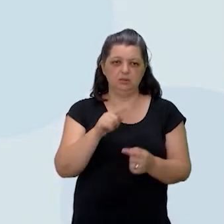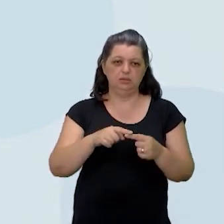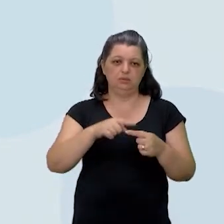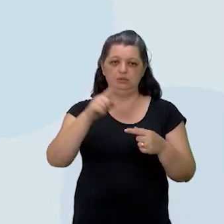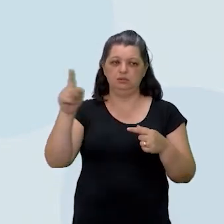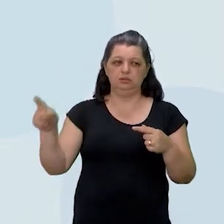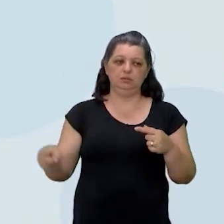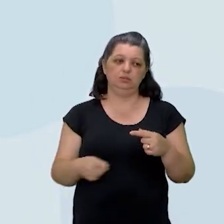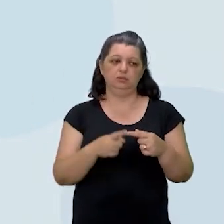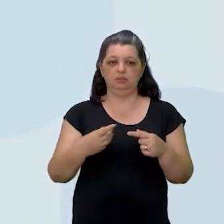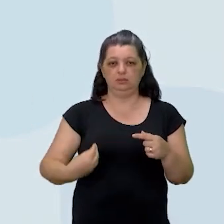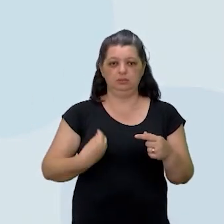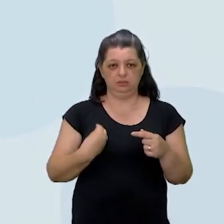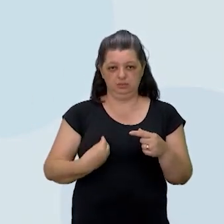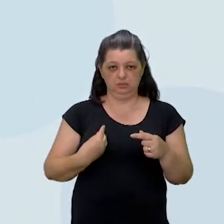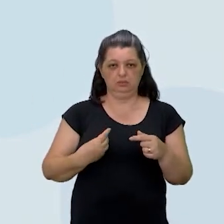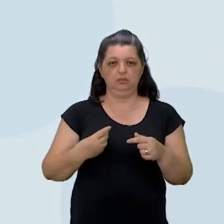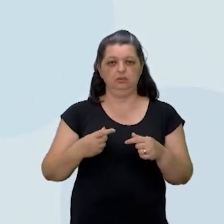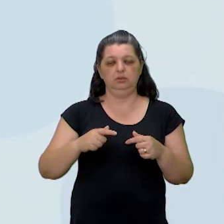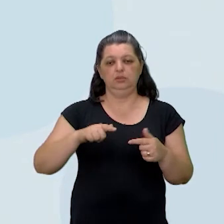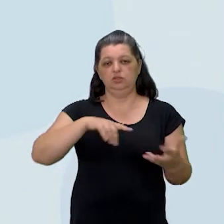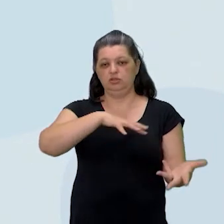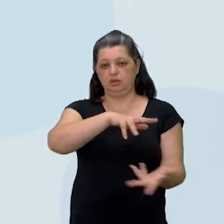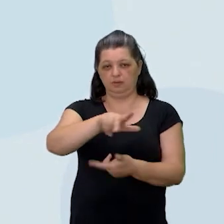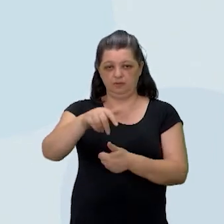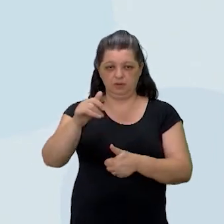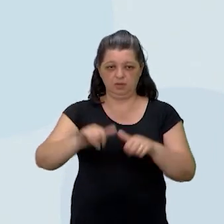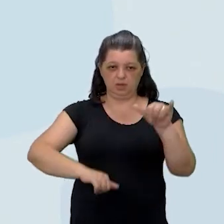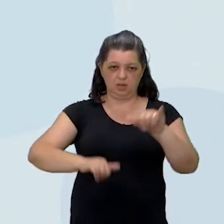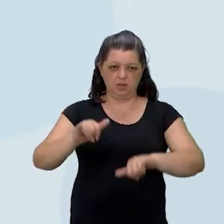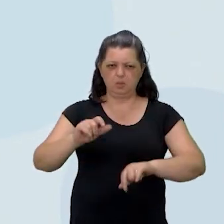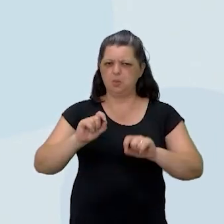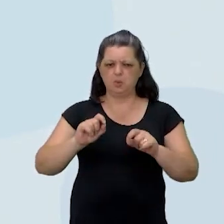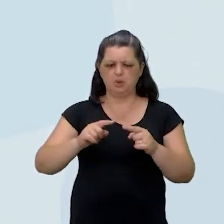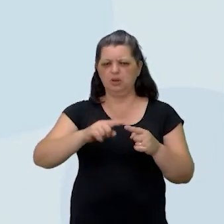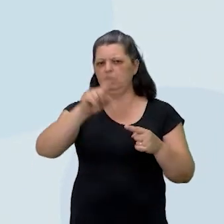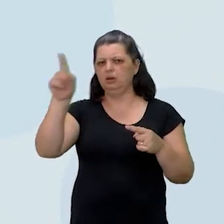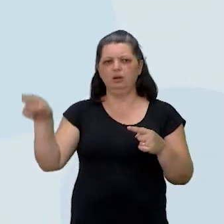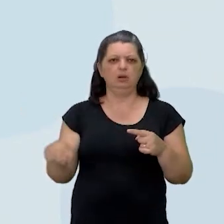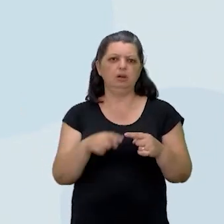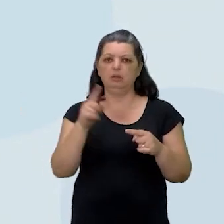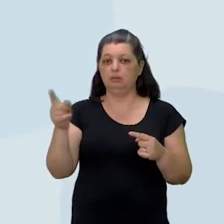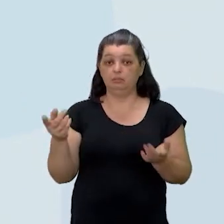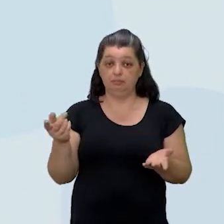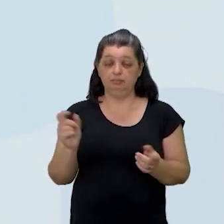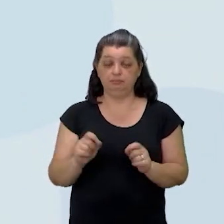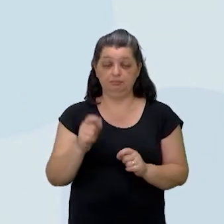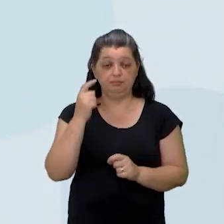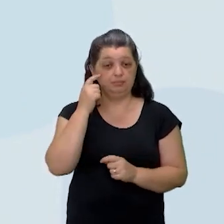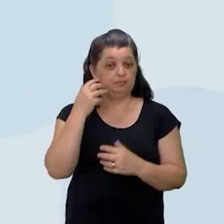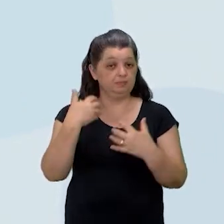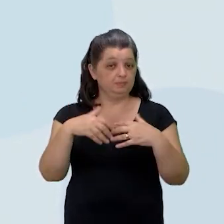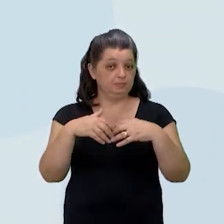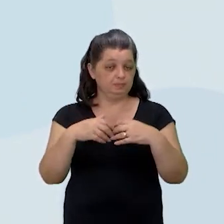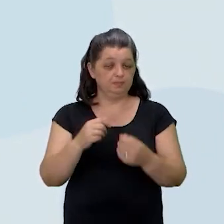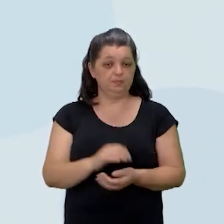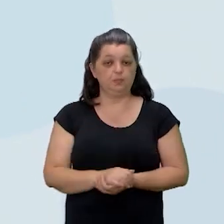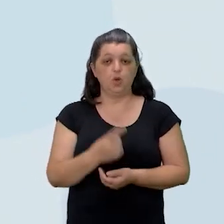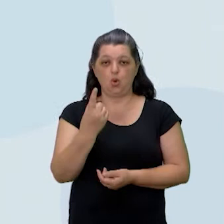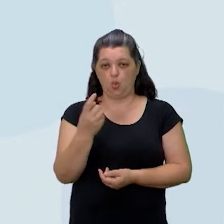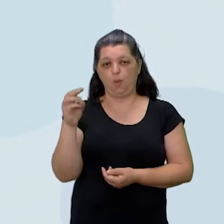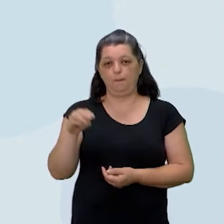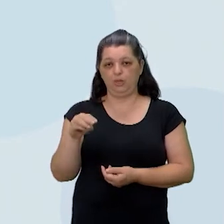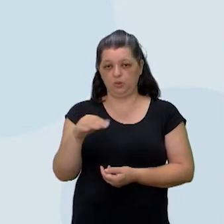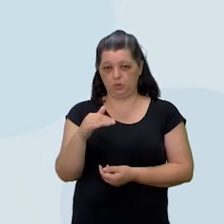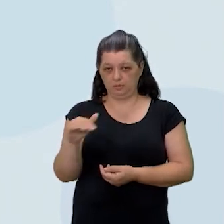ciclos biogeoquímicos, mas o que será que são esses ciclos? Então tá aí para vocês pensarem, né? 1 minutinho